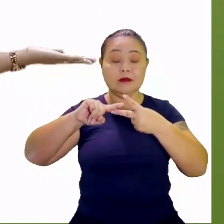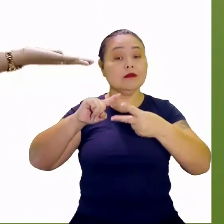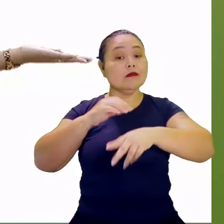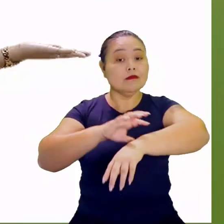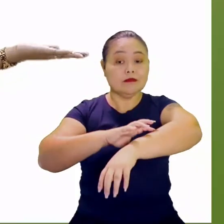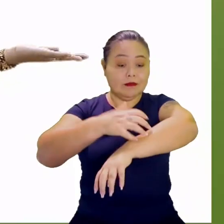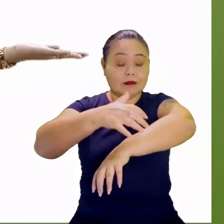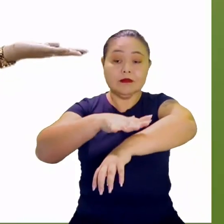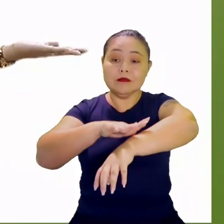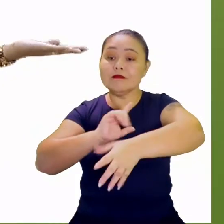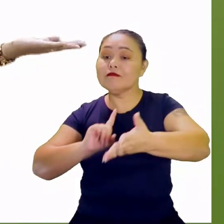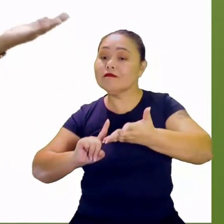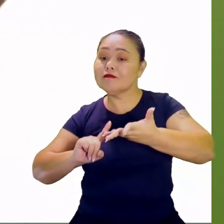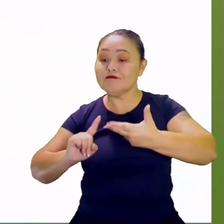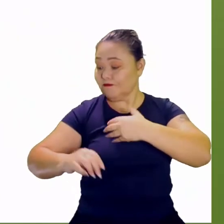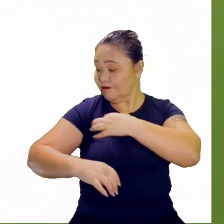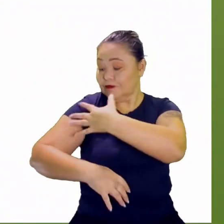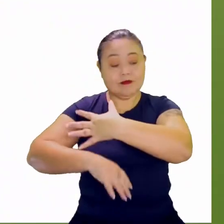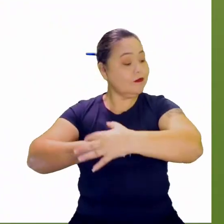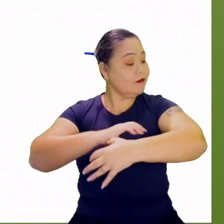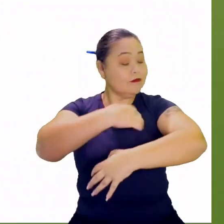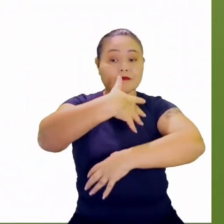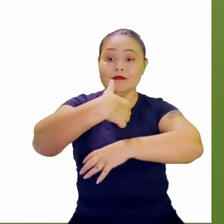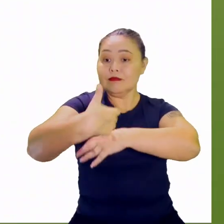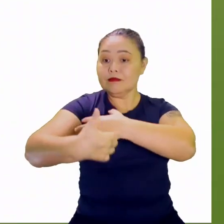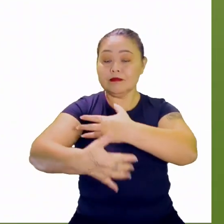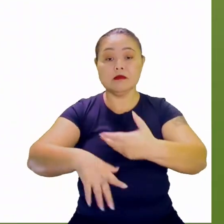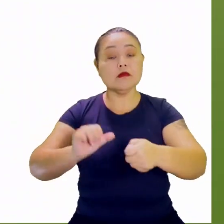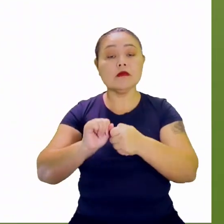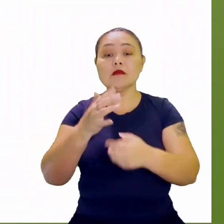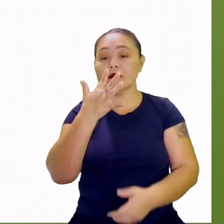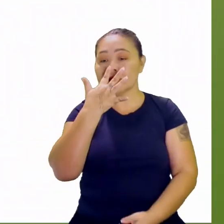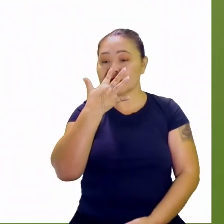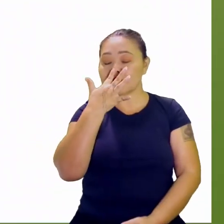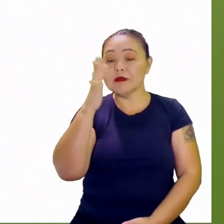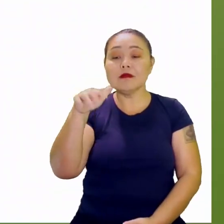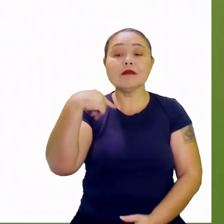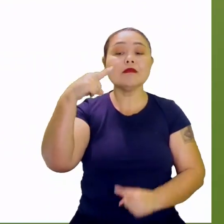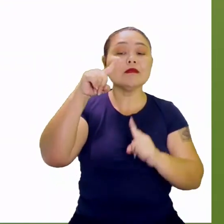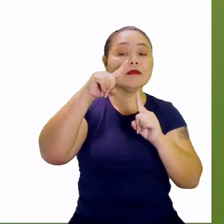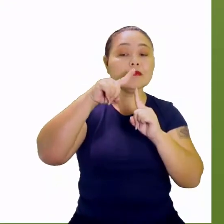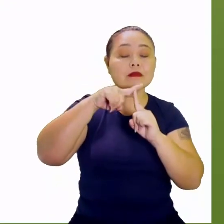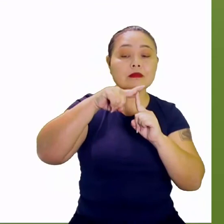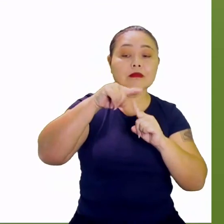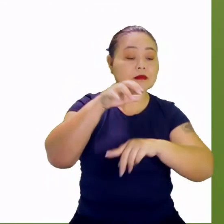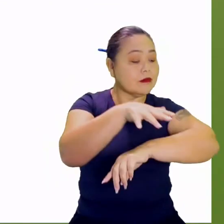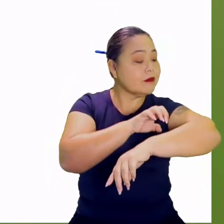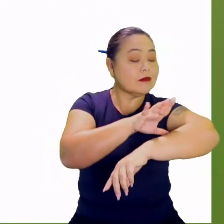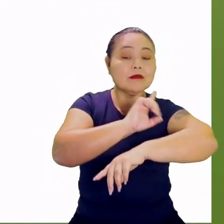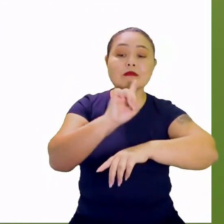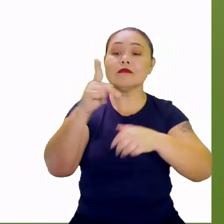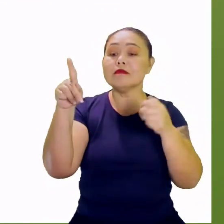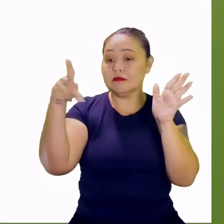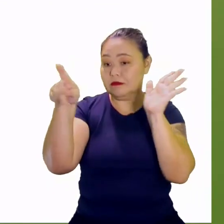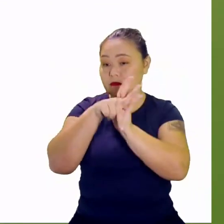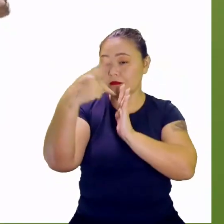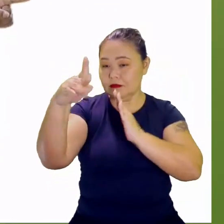e hiperplasia? Que tal você observar agora qual que é o tipo de fibra predominante no seu